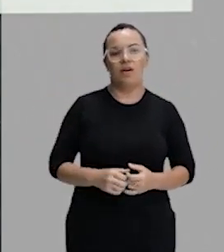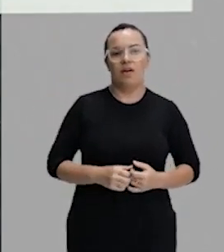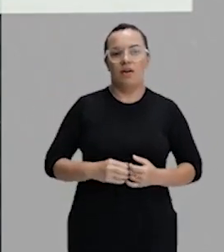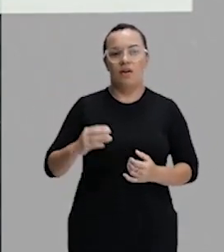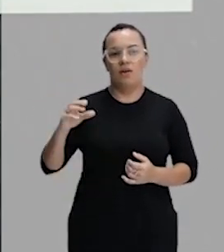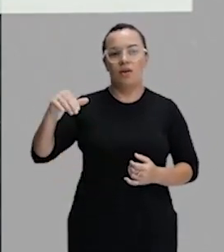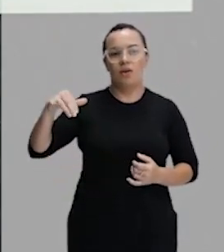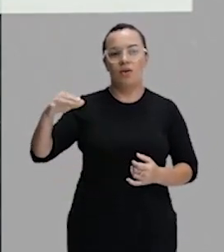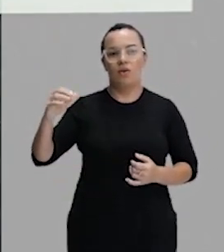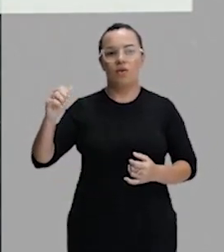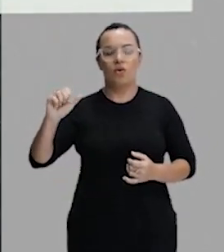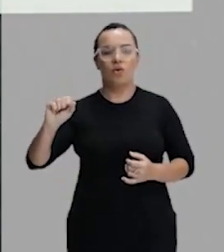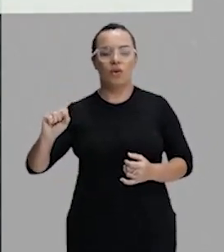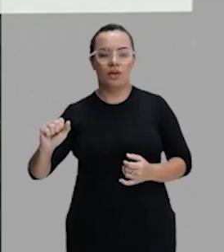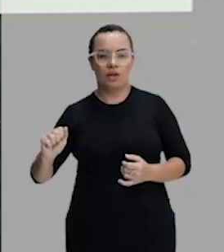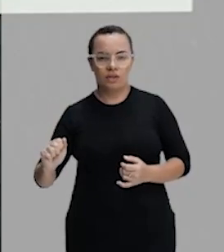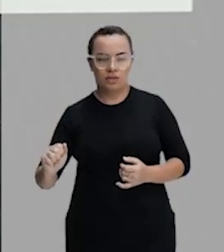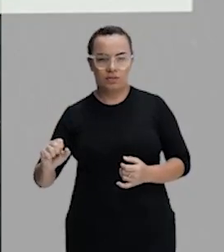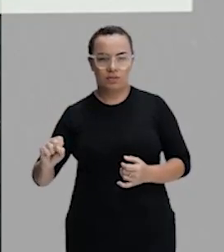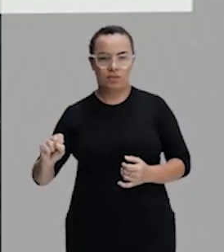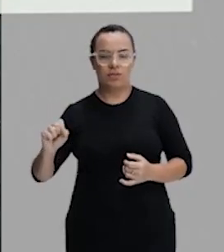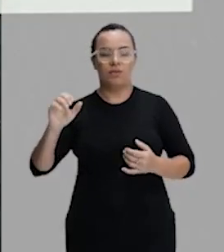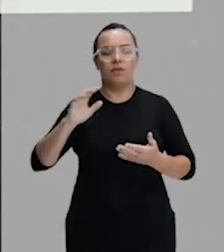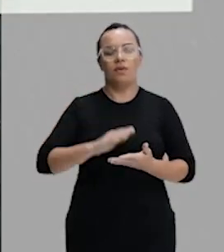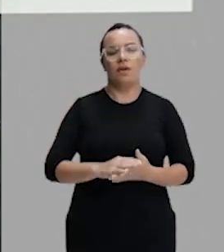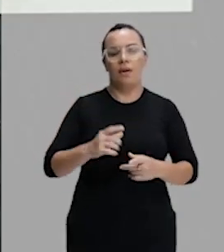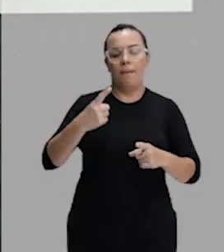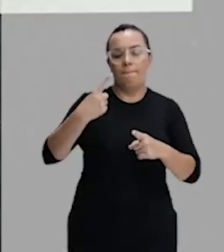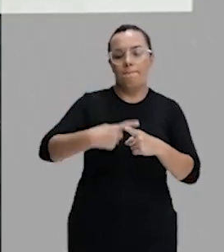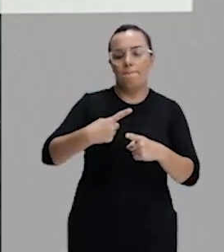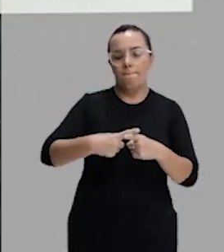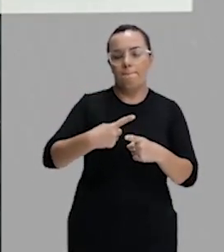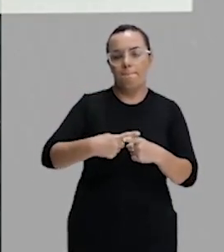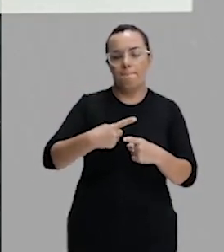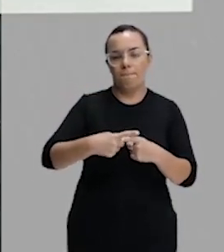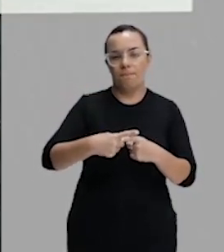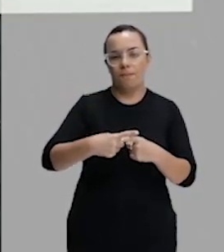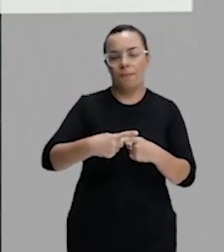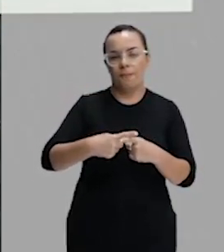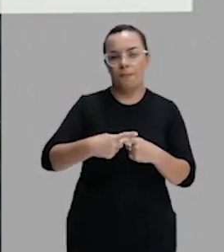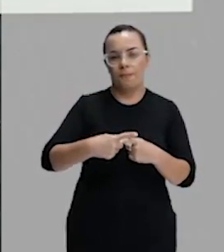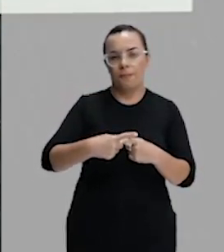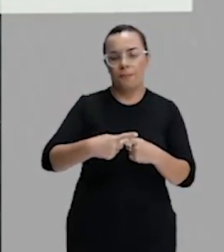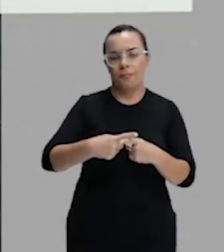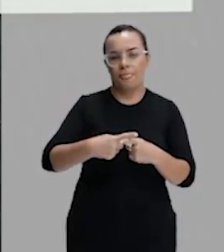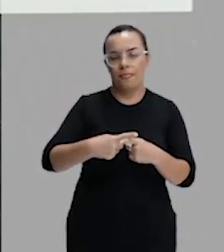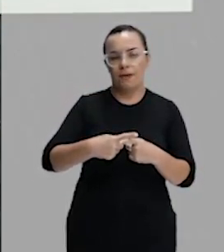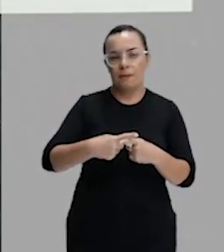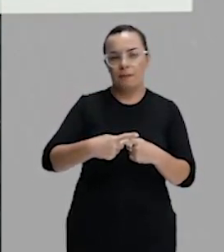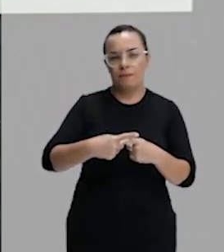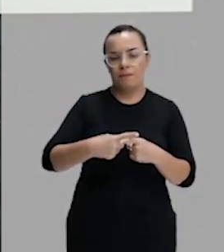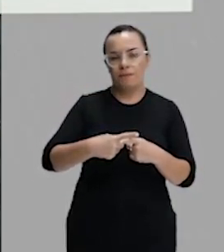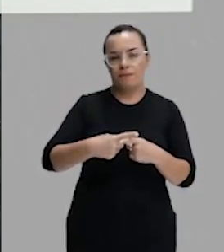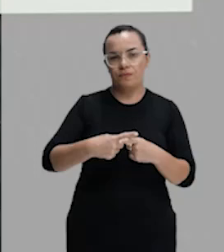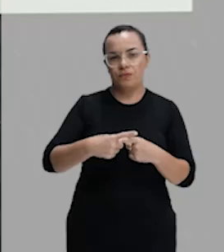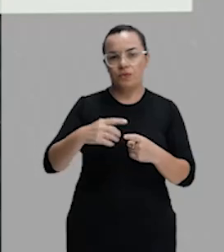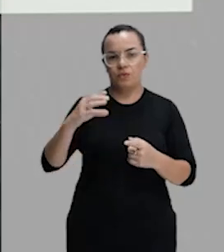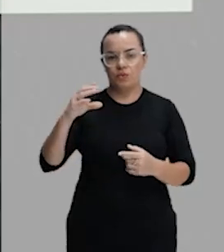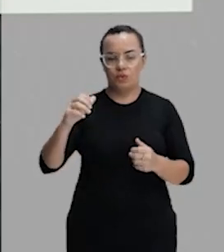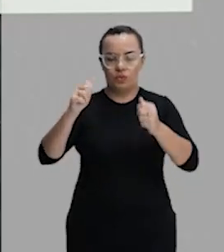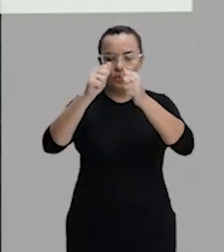geometria elas são chamadas de cônicas? Porque elas são tiradas, vamos dizer assim, do